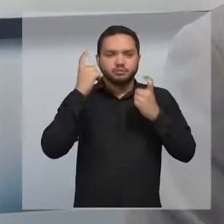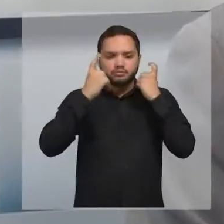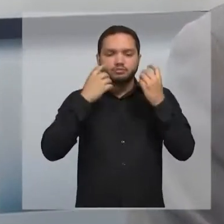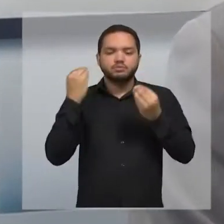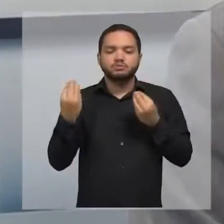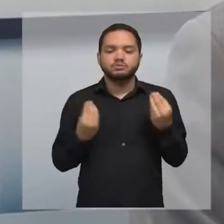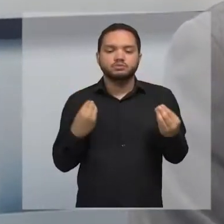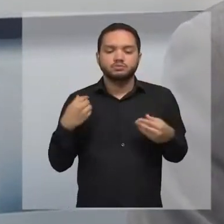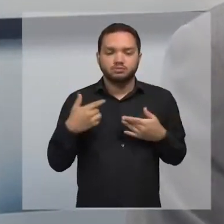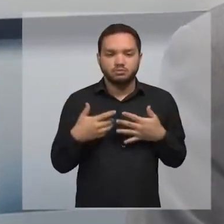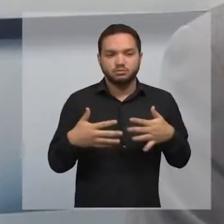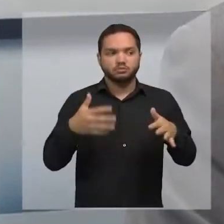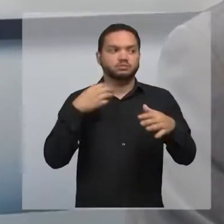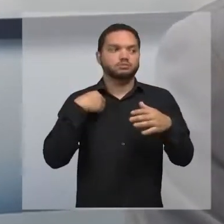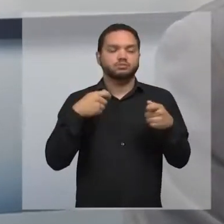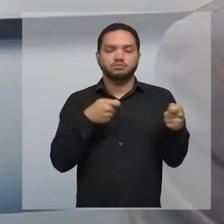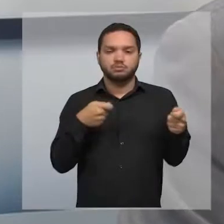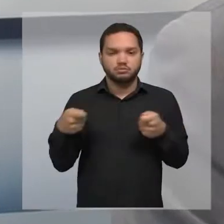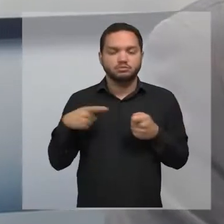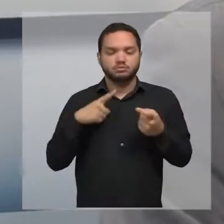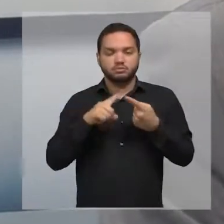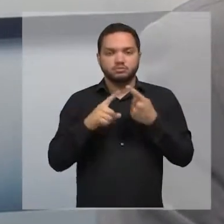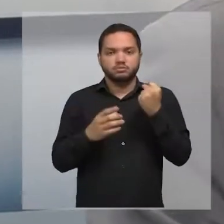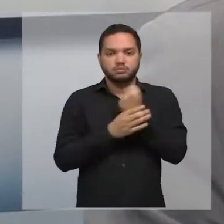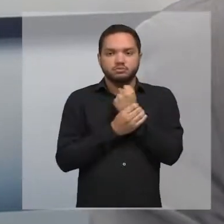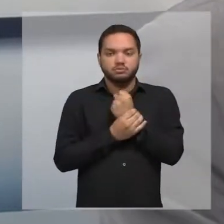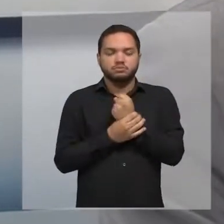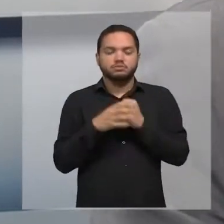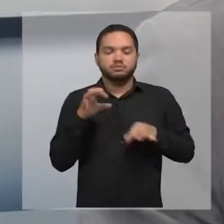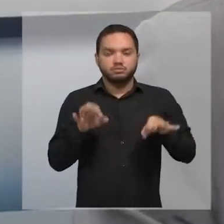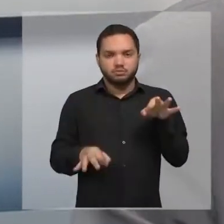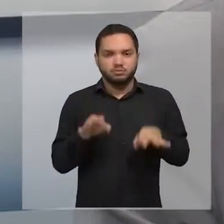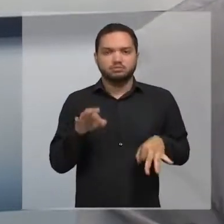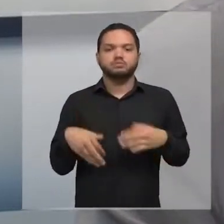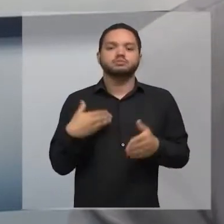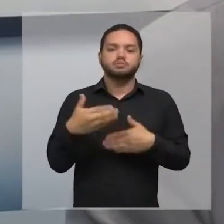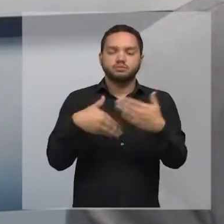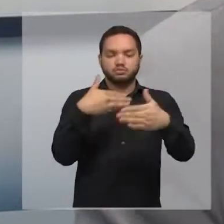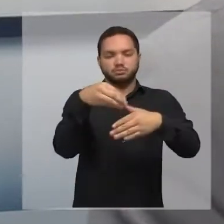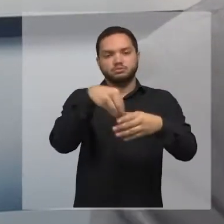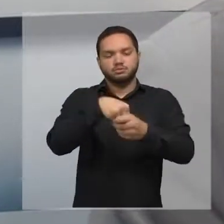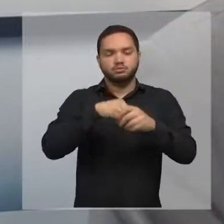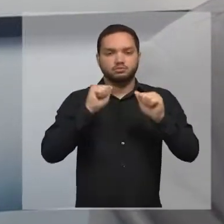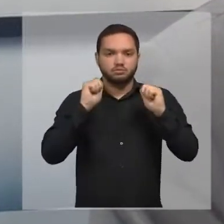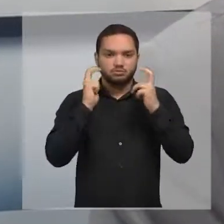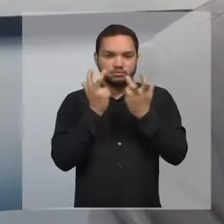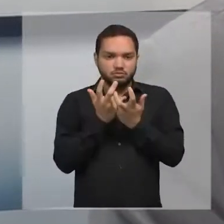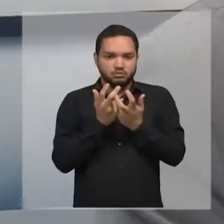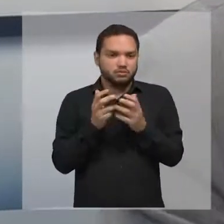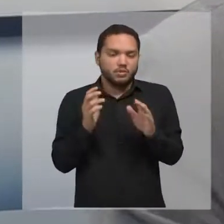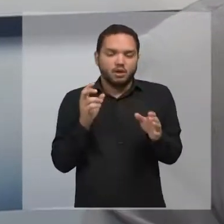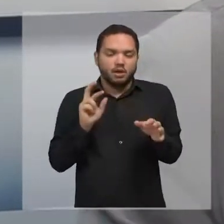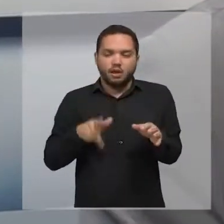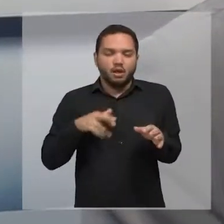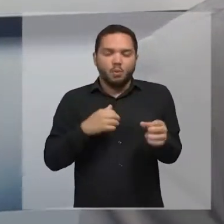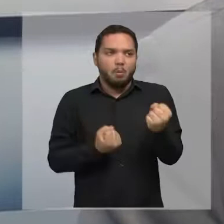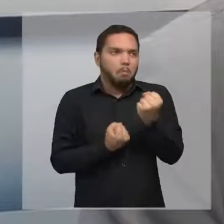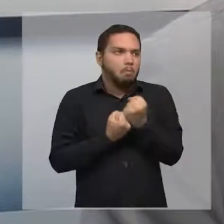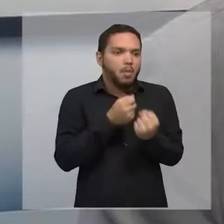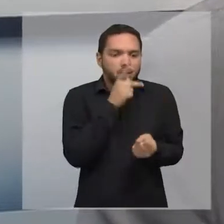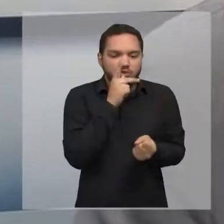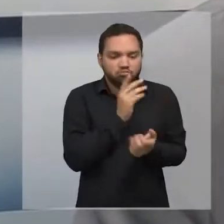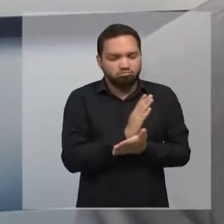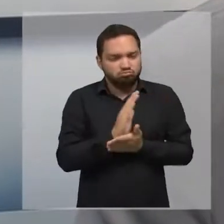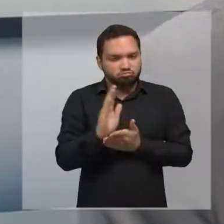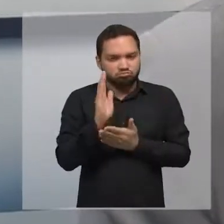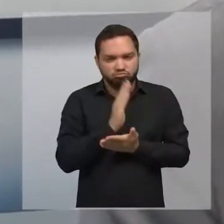preocupa com a fluidez, a padronização e a segurança jurídica dos trâmites, dos procedimentos que passam na casa, sem coloração partidária,